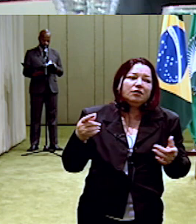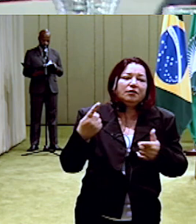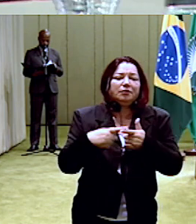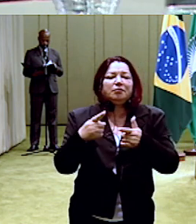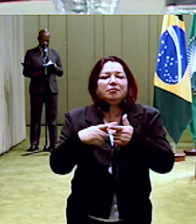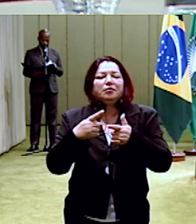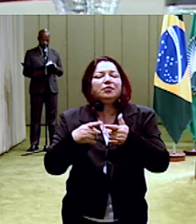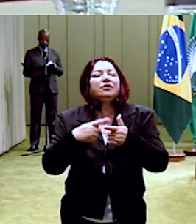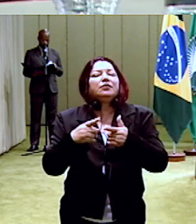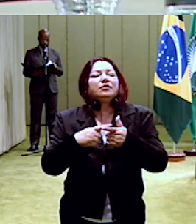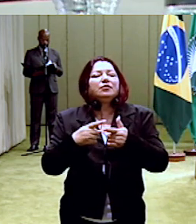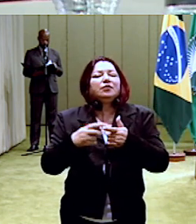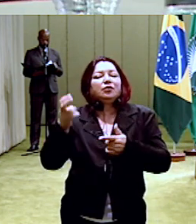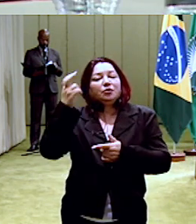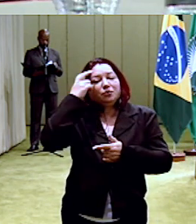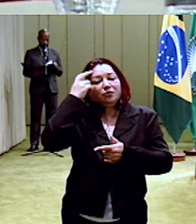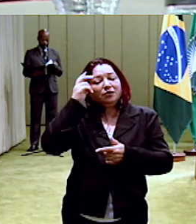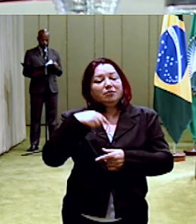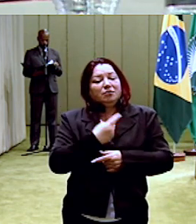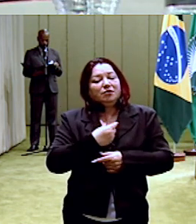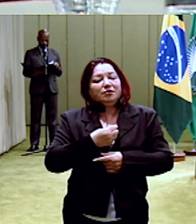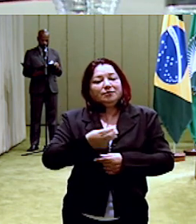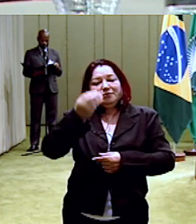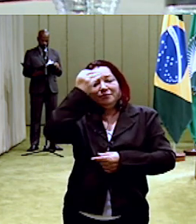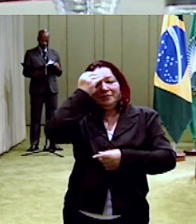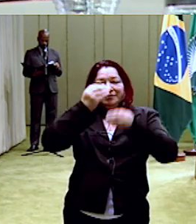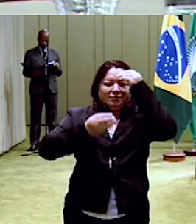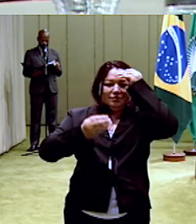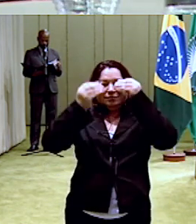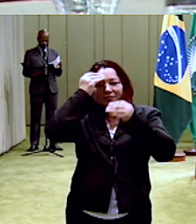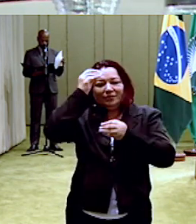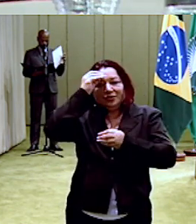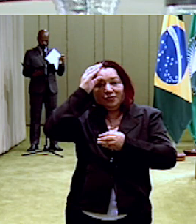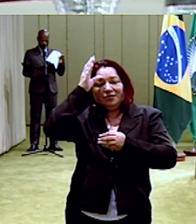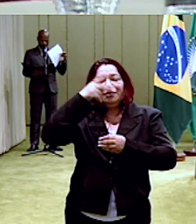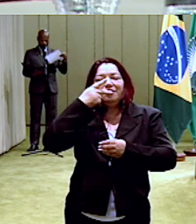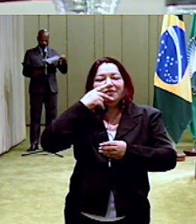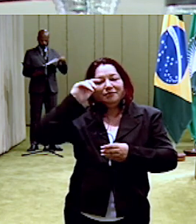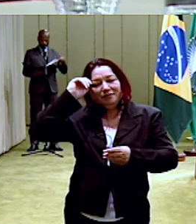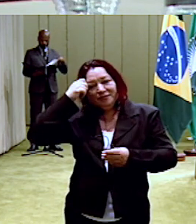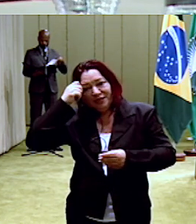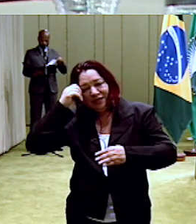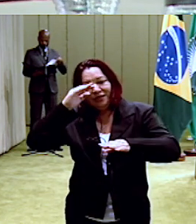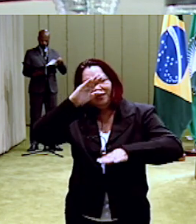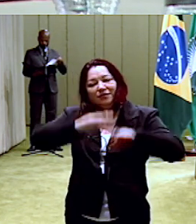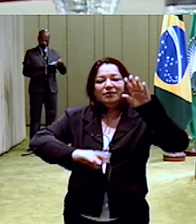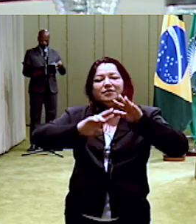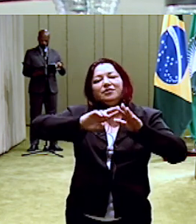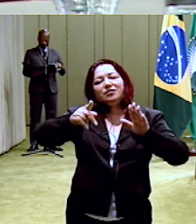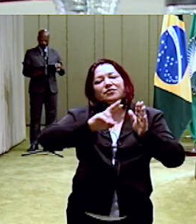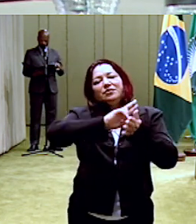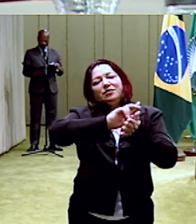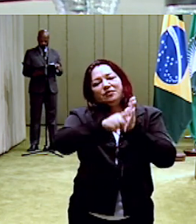problema, sobretudo cultural também, e que precisa ser enfrentado de uma maneira para além da normatividade,